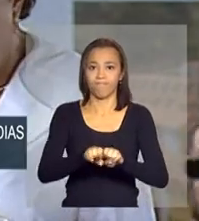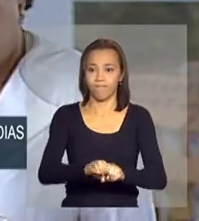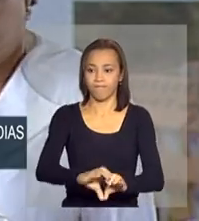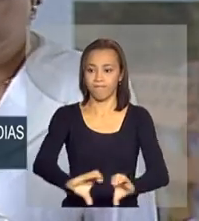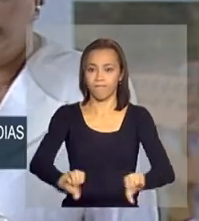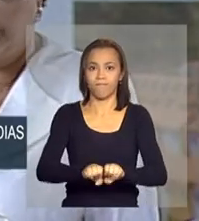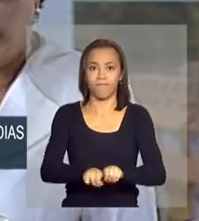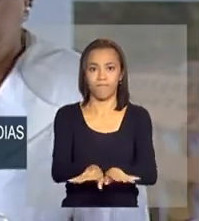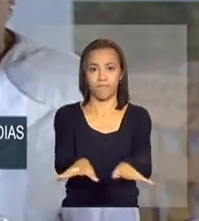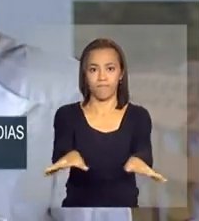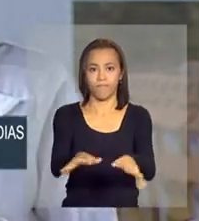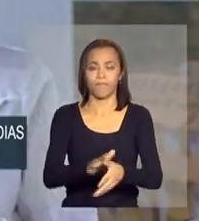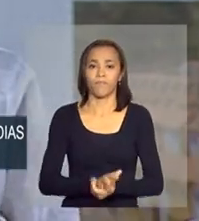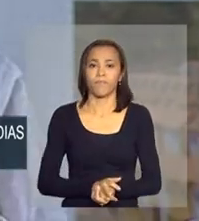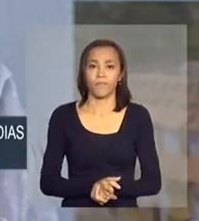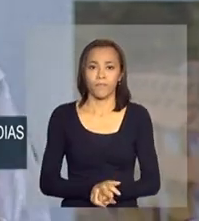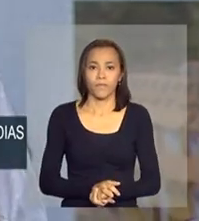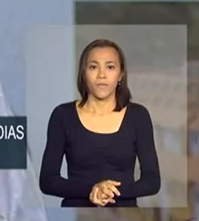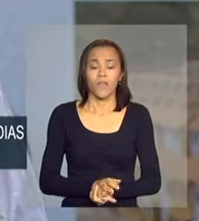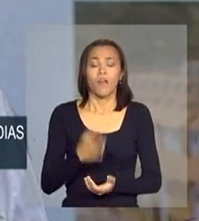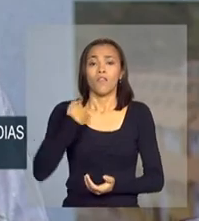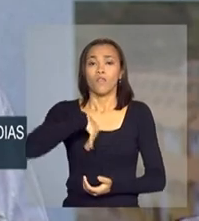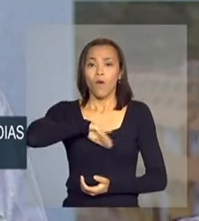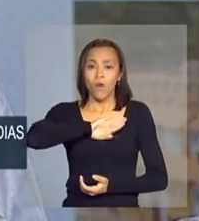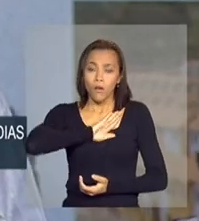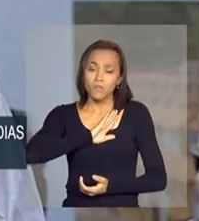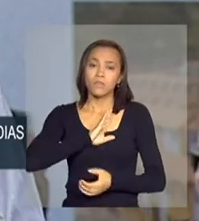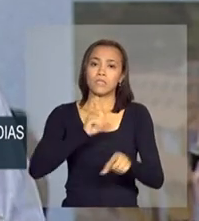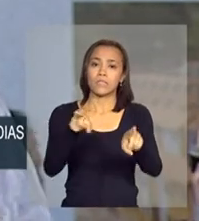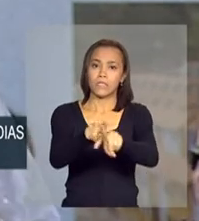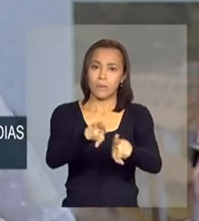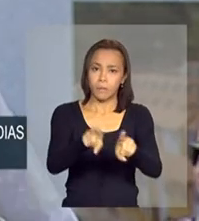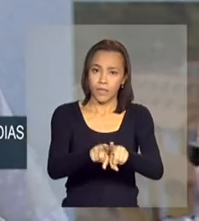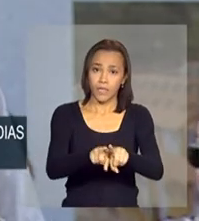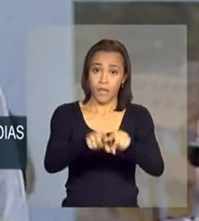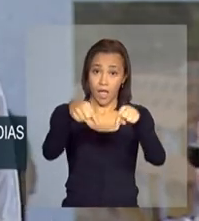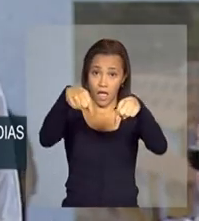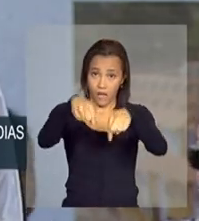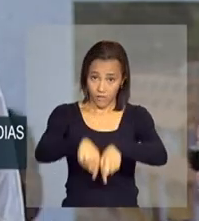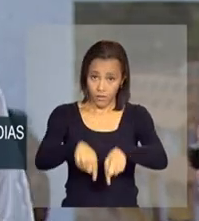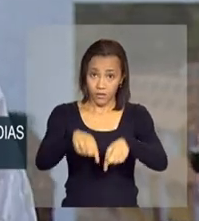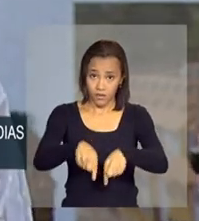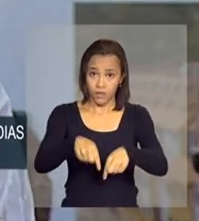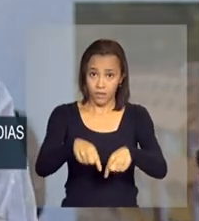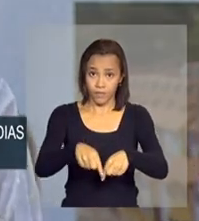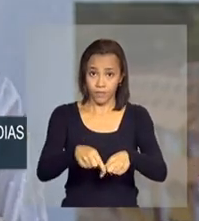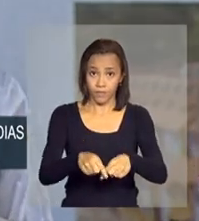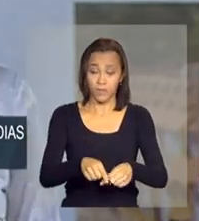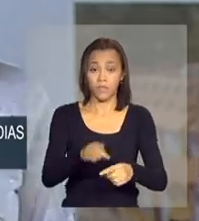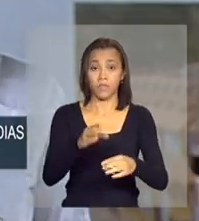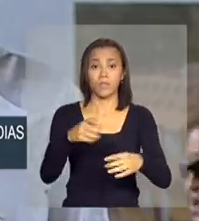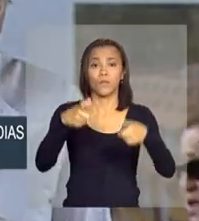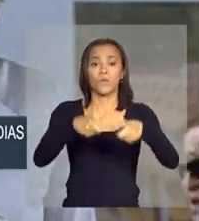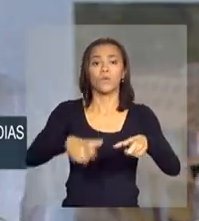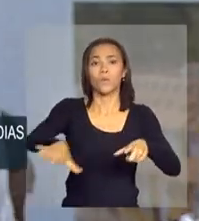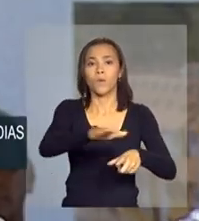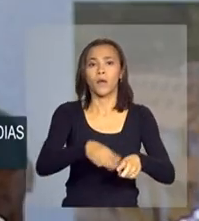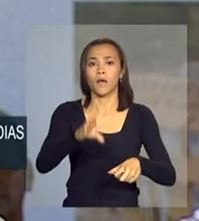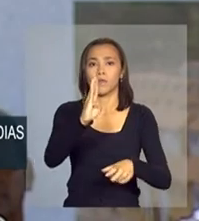vó Estamos também aqui no bar do bairro Jaderlândia